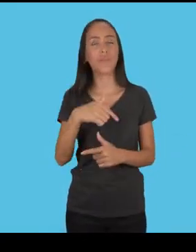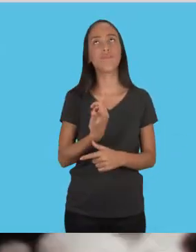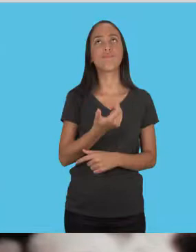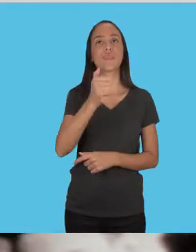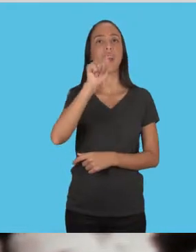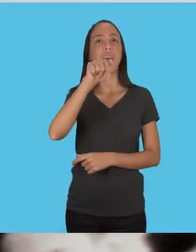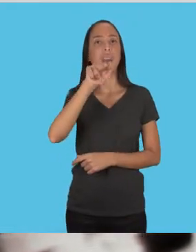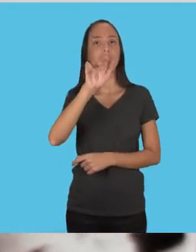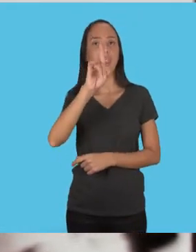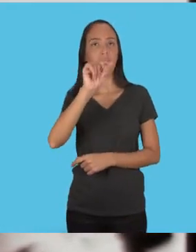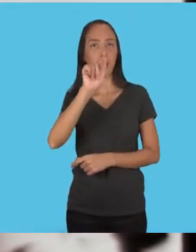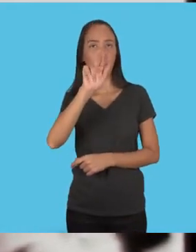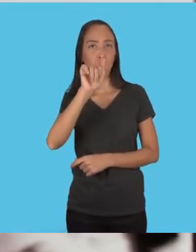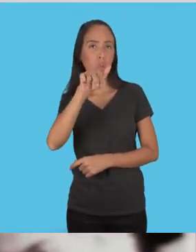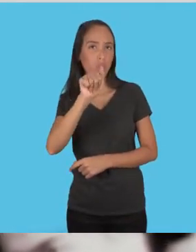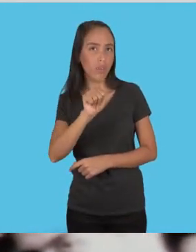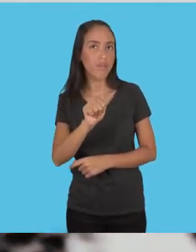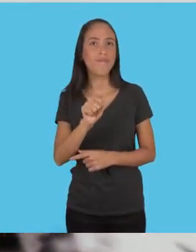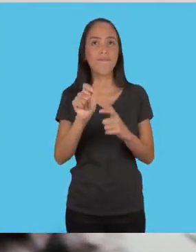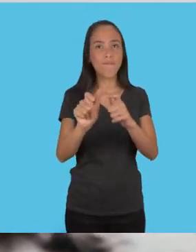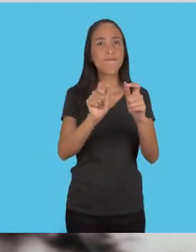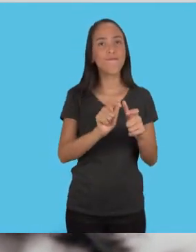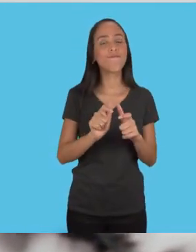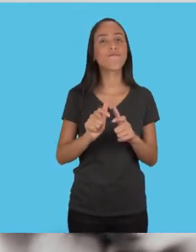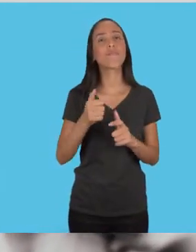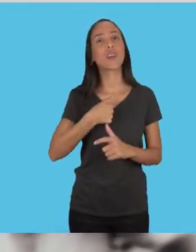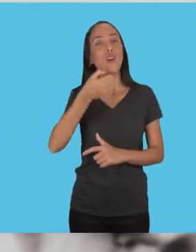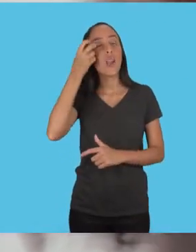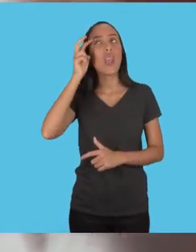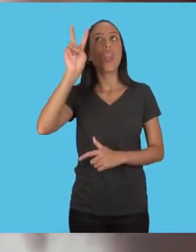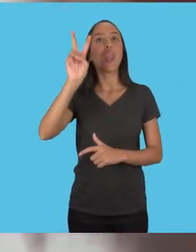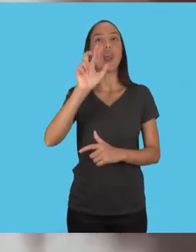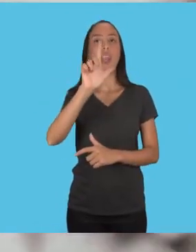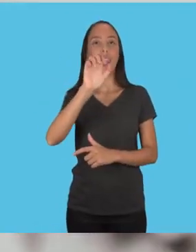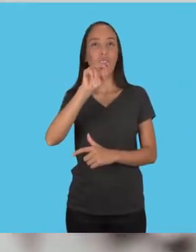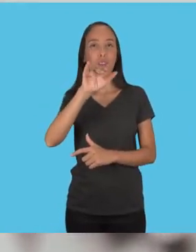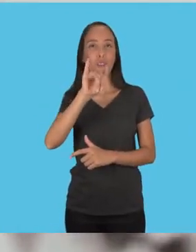Aquidauana. Eu me lembro que o Leônidas levou uma turma para